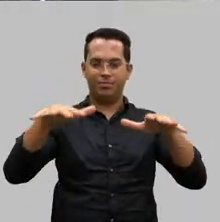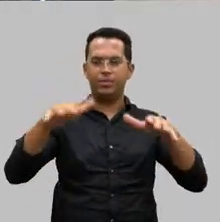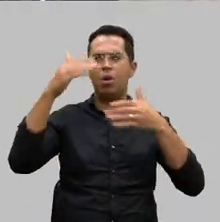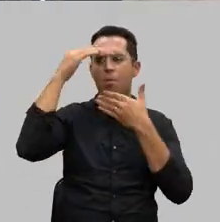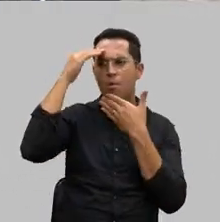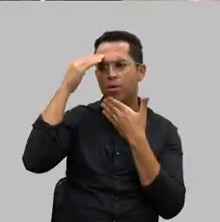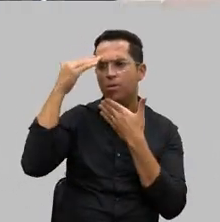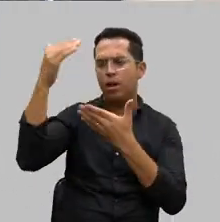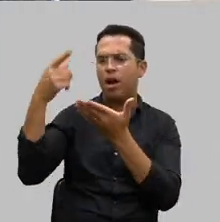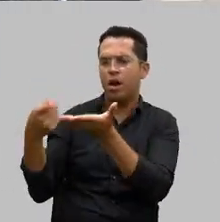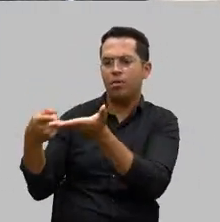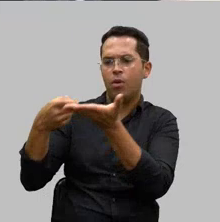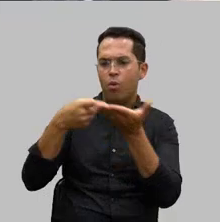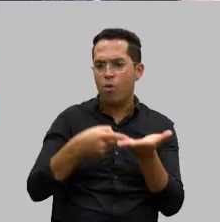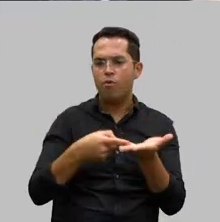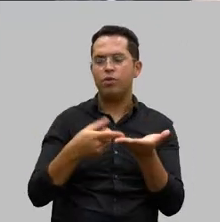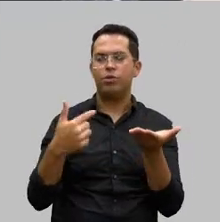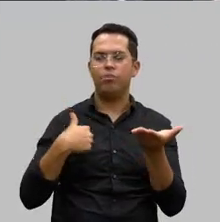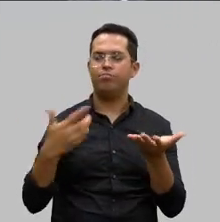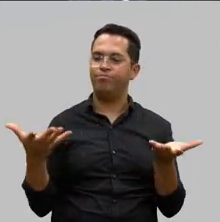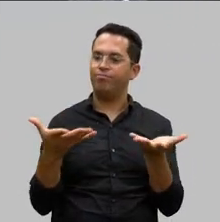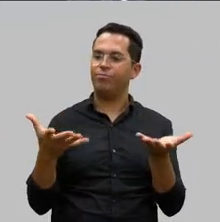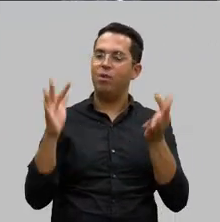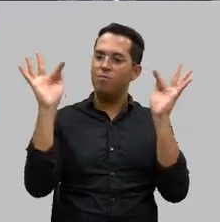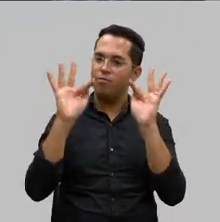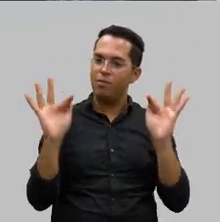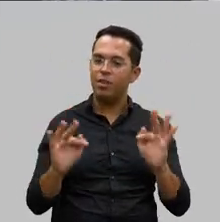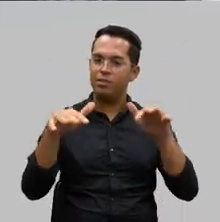convite me sinto muito honrado de estar aqui